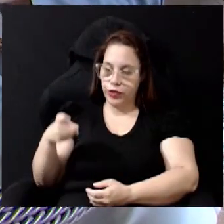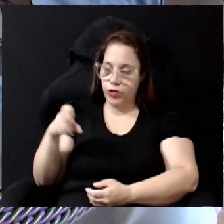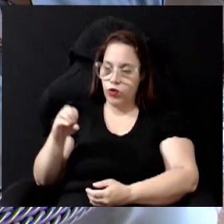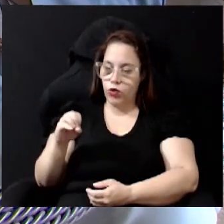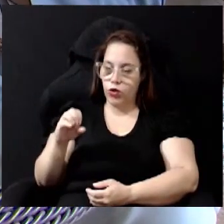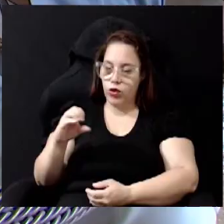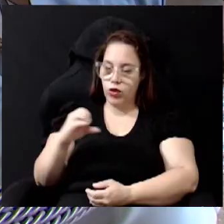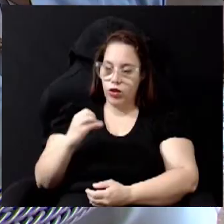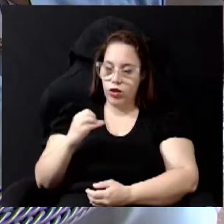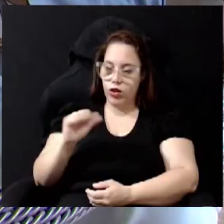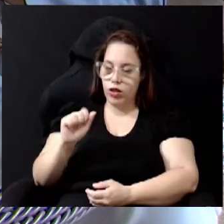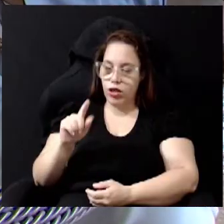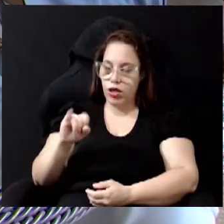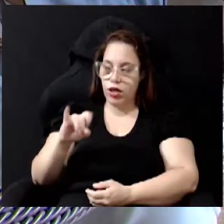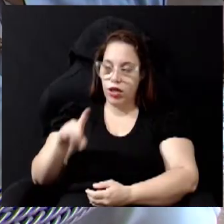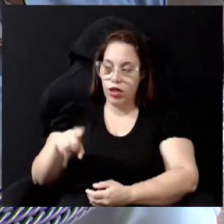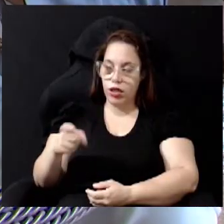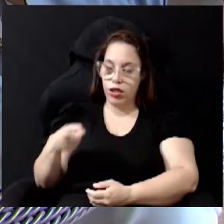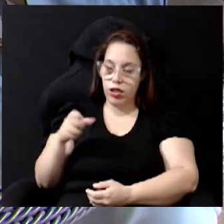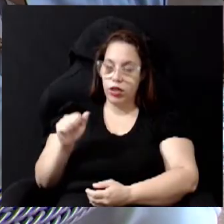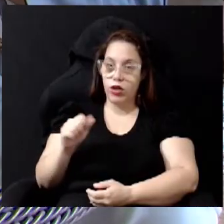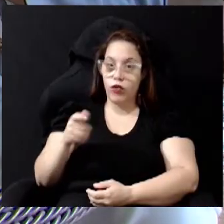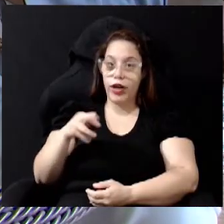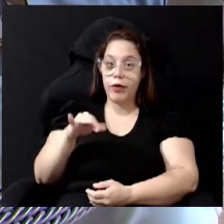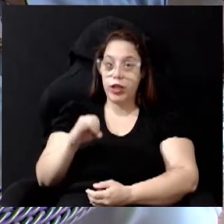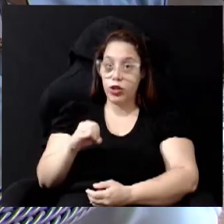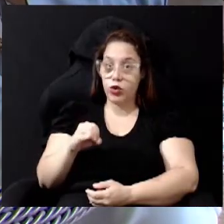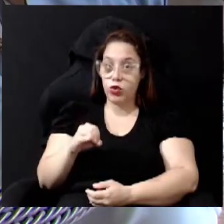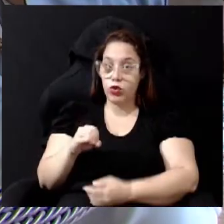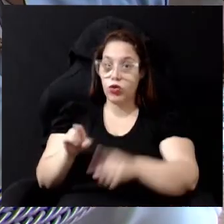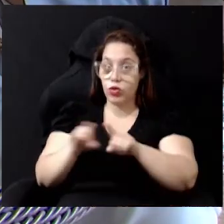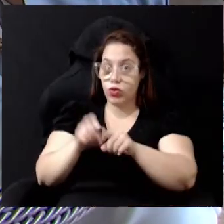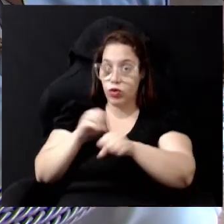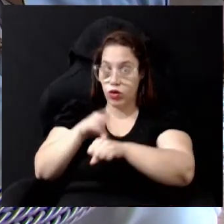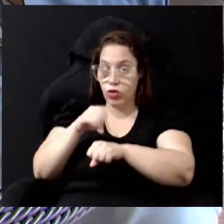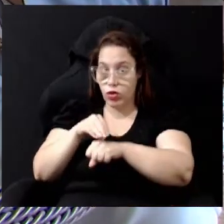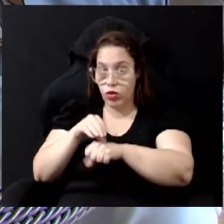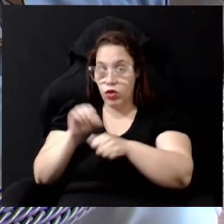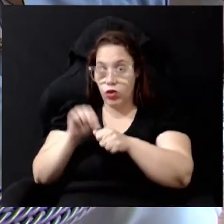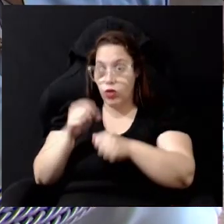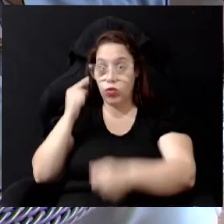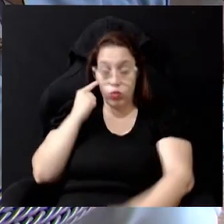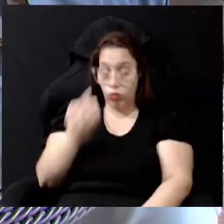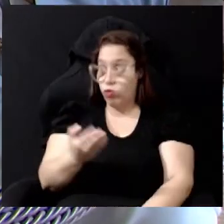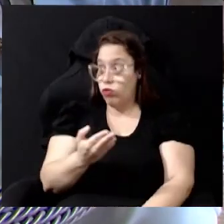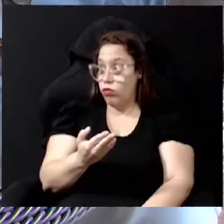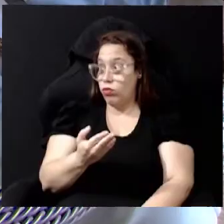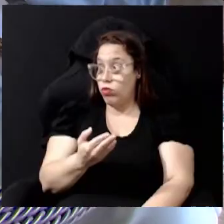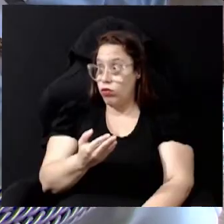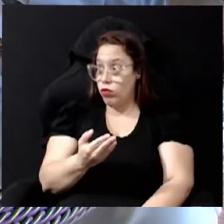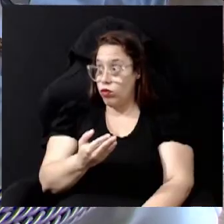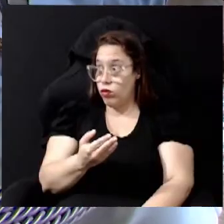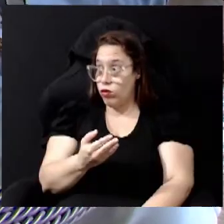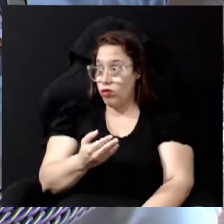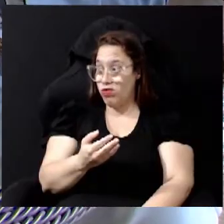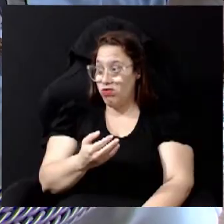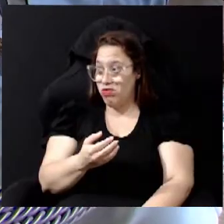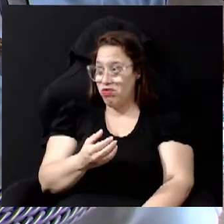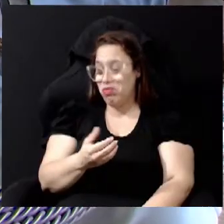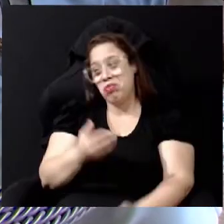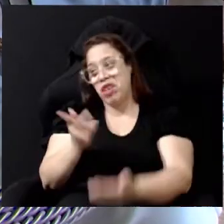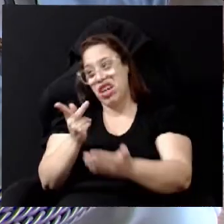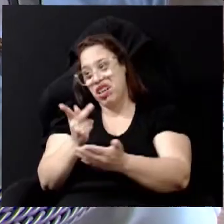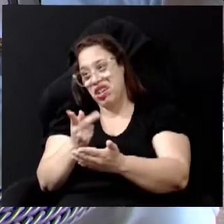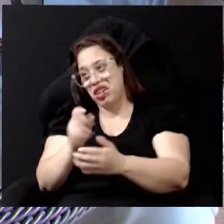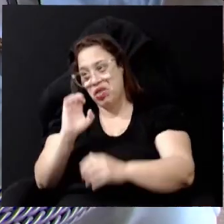no início de ano. E Fabrício, também é indicado a pessoa fazer uma reserva para imprevistos nesse início de ano? Isso é o que a gente